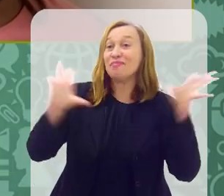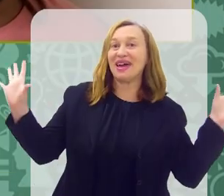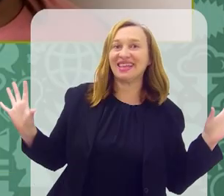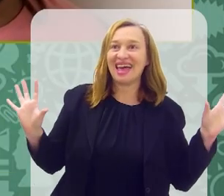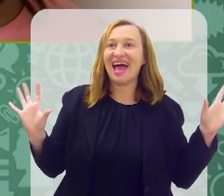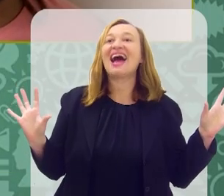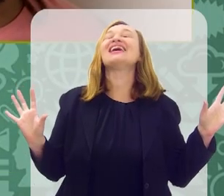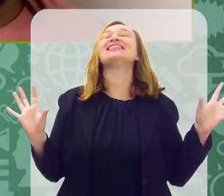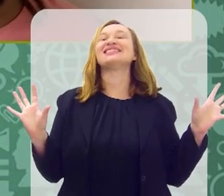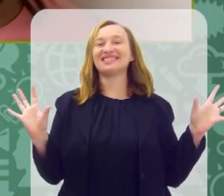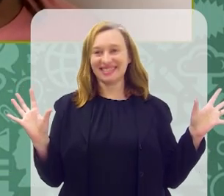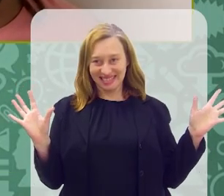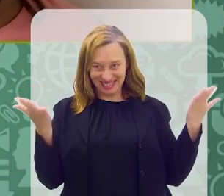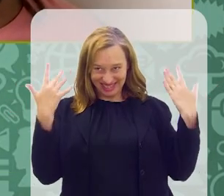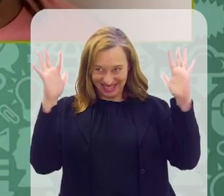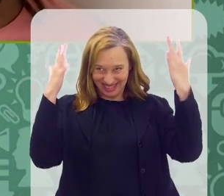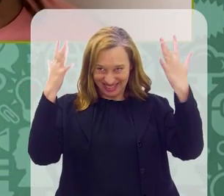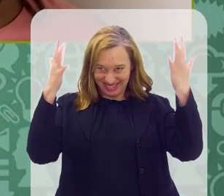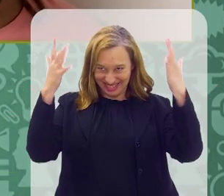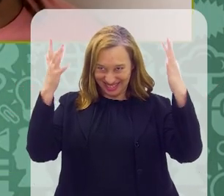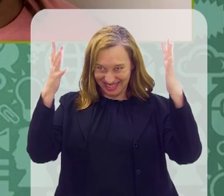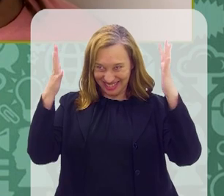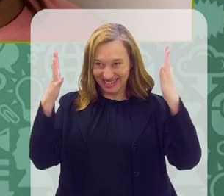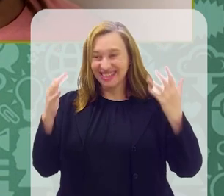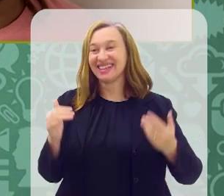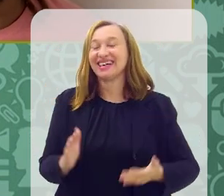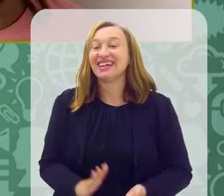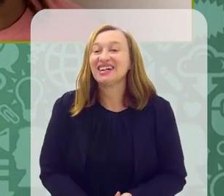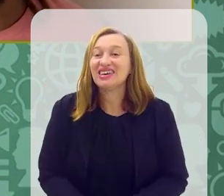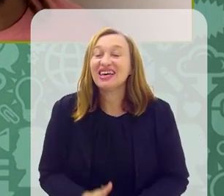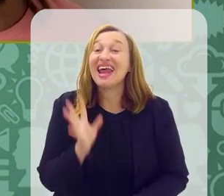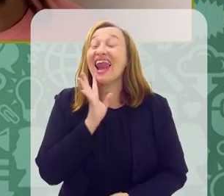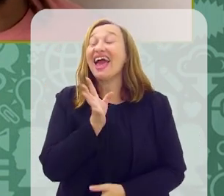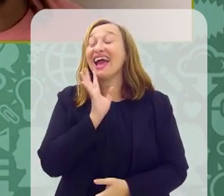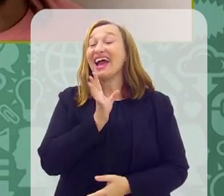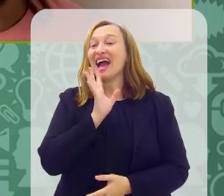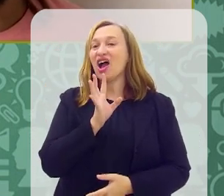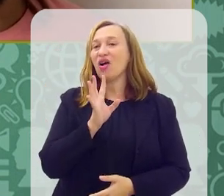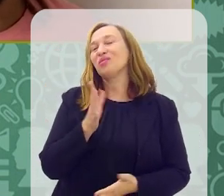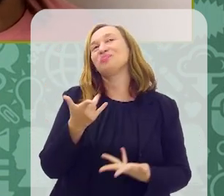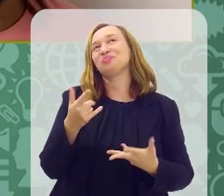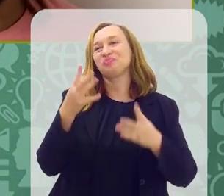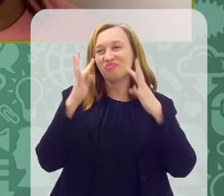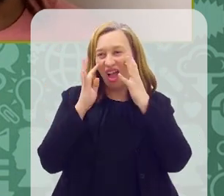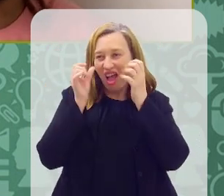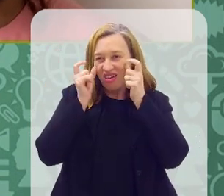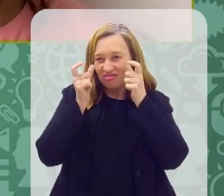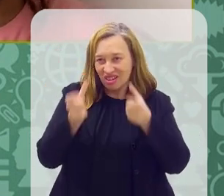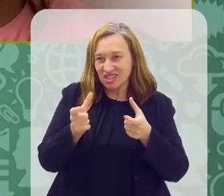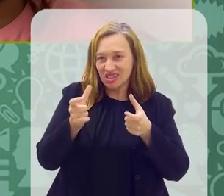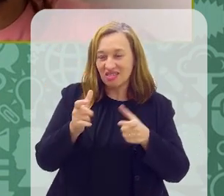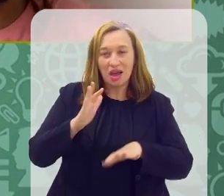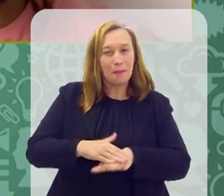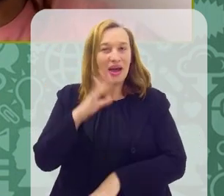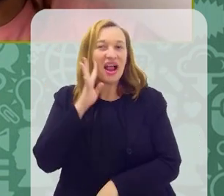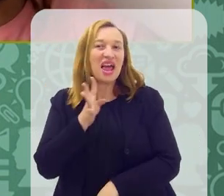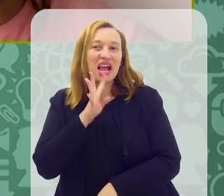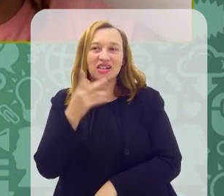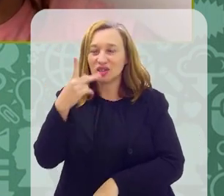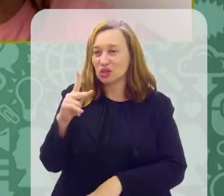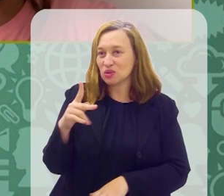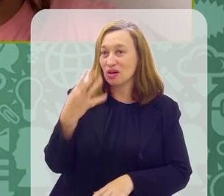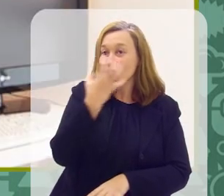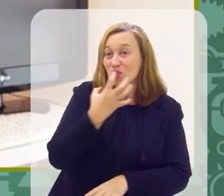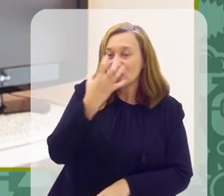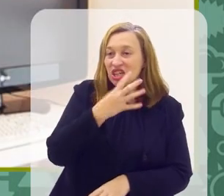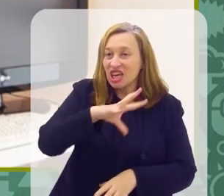minha liberdade. A minha liberdade, uhul! O que é bacana, que me chama muita atenção, o que é mais bacana